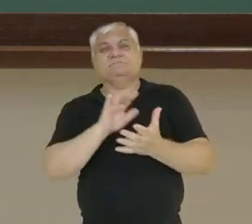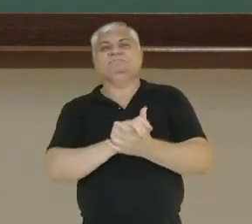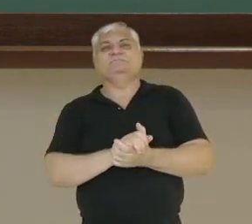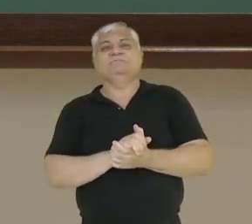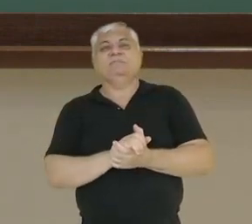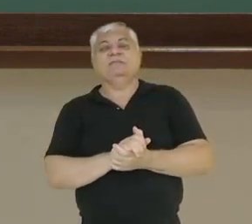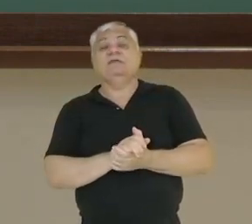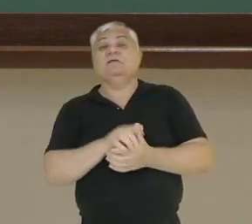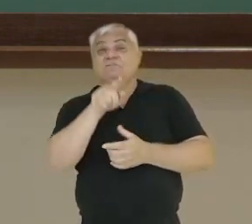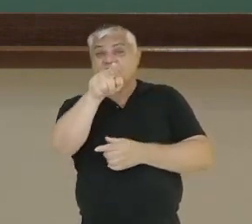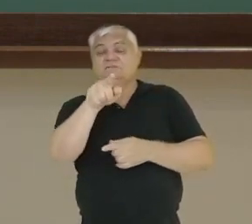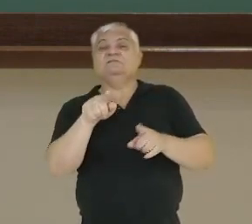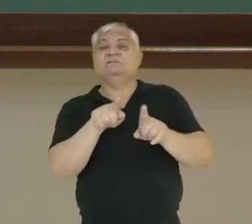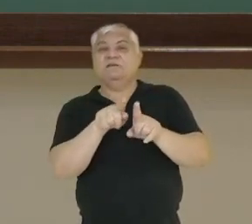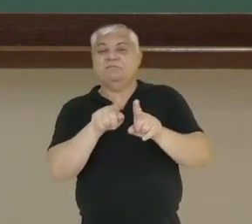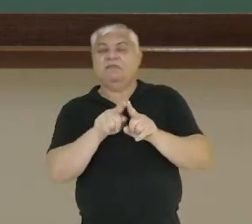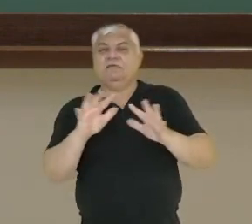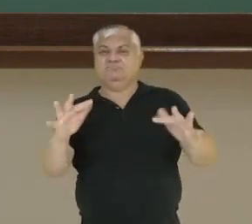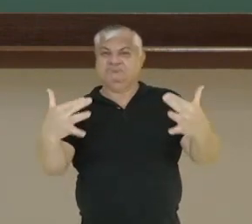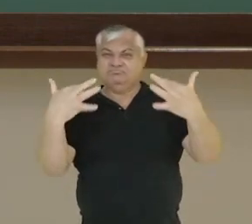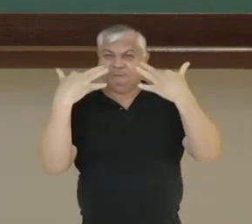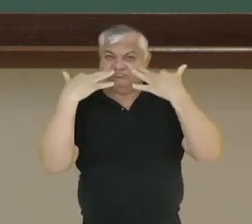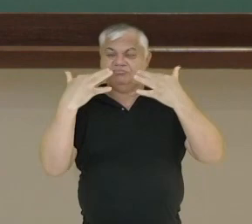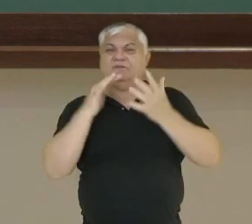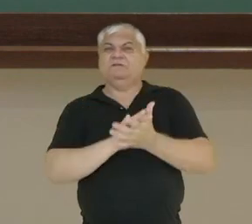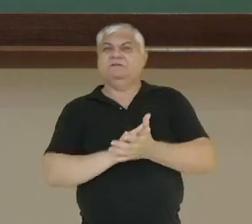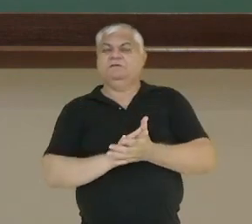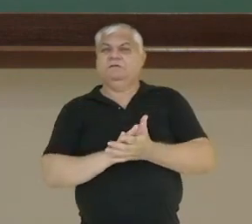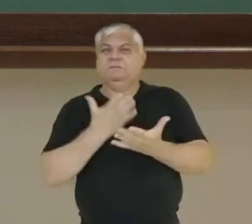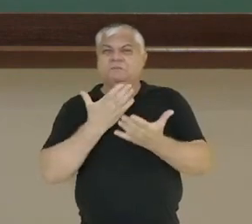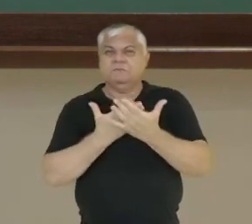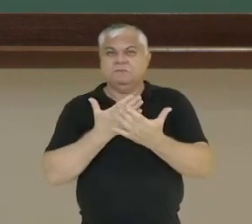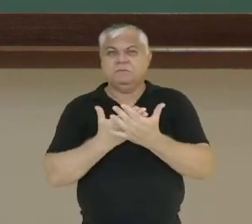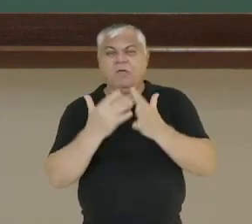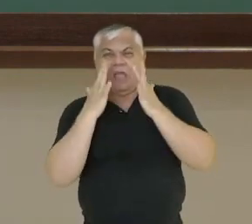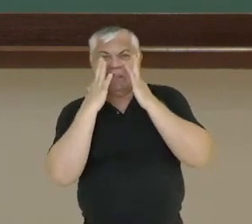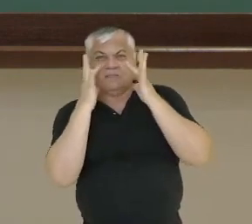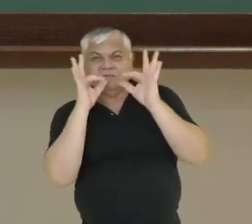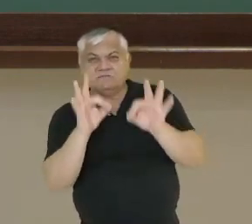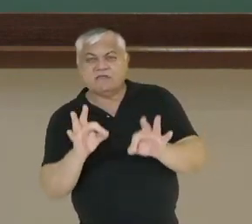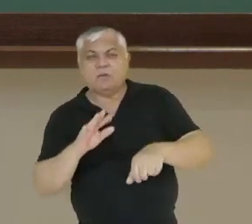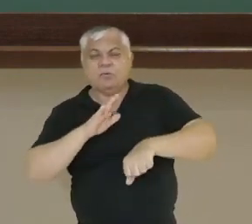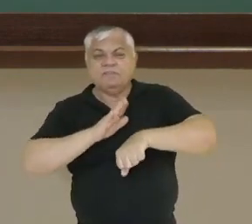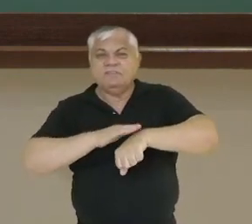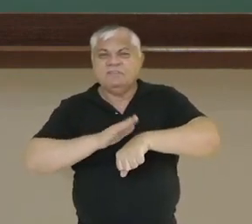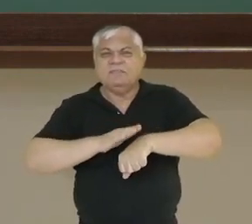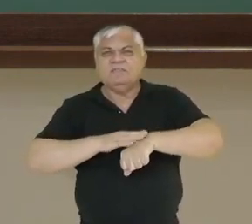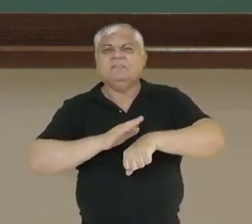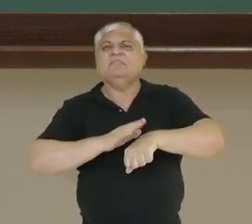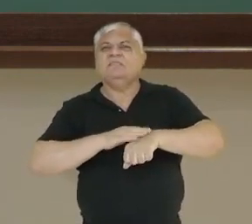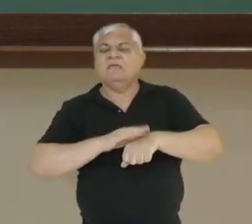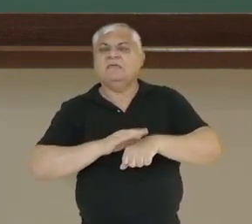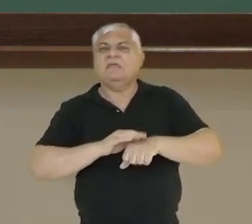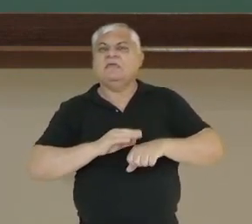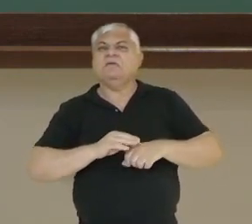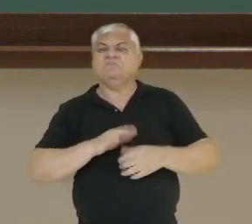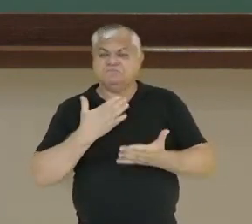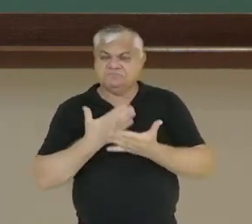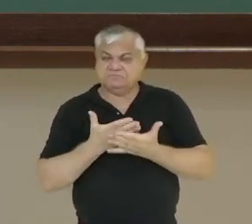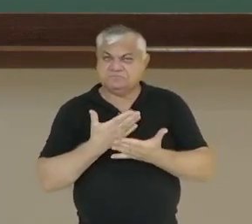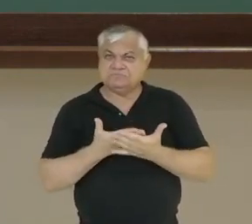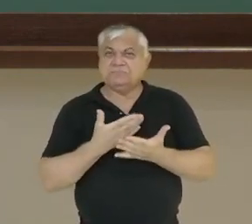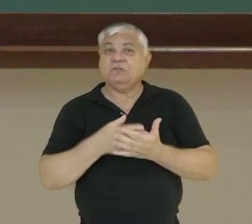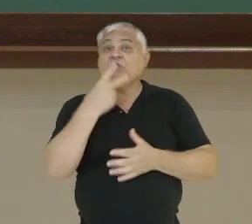agradecer-te, lhe agradecer pela dedicação, pela aplicação, pelo tempo que você está investindo em você, no